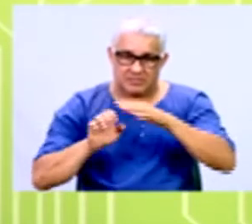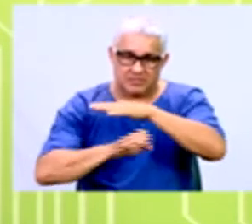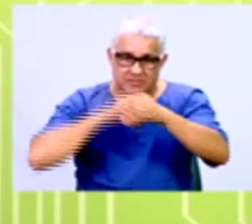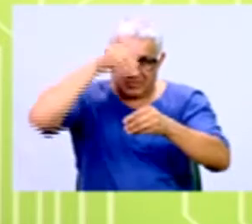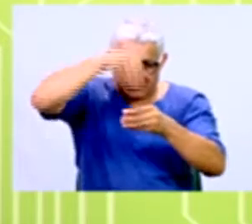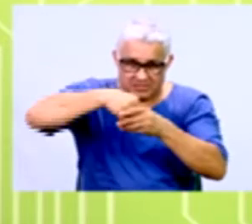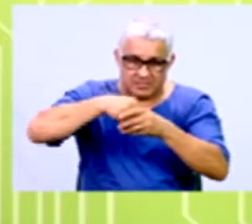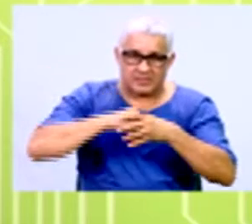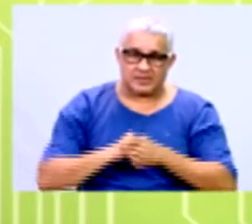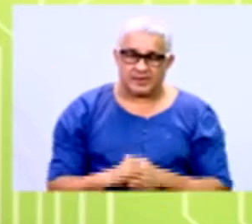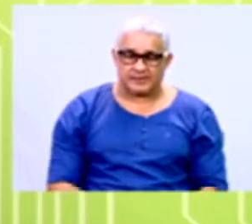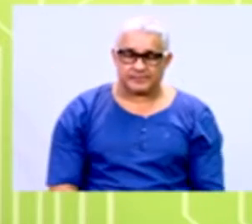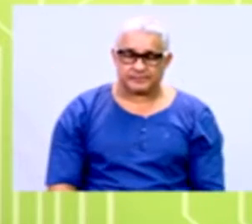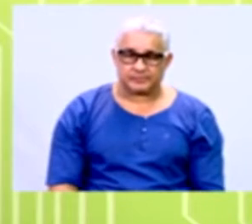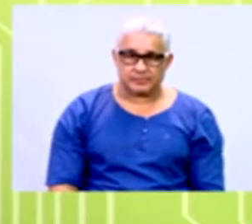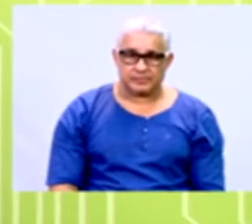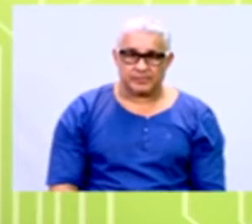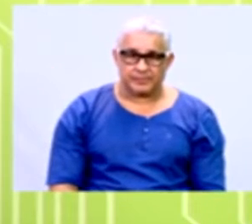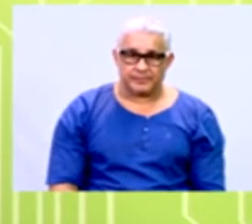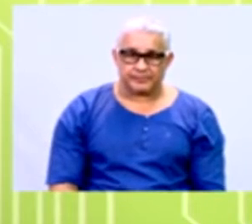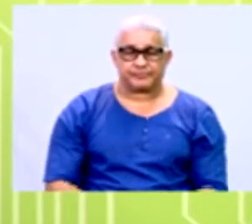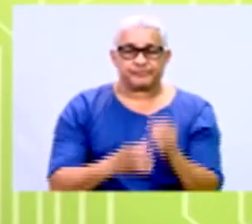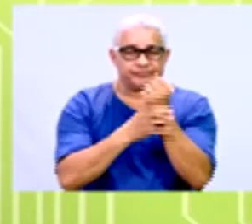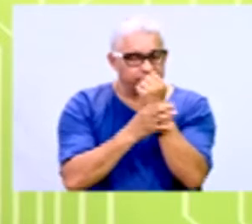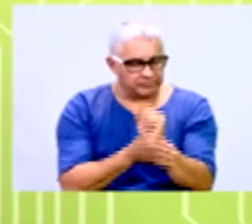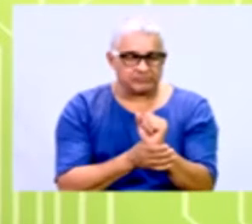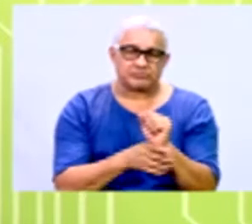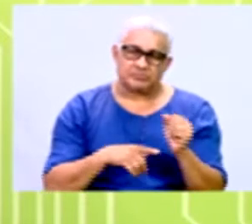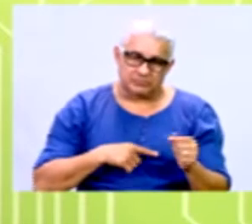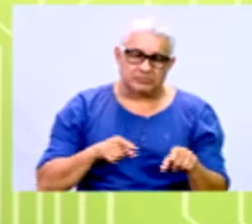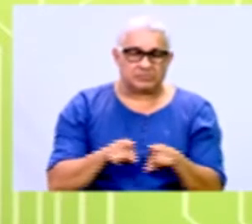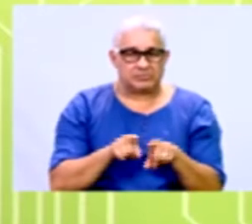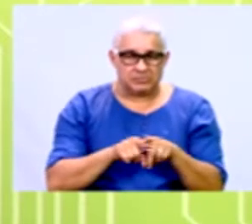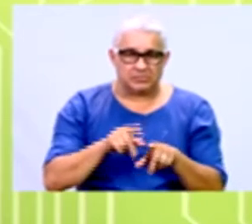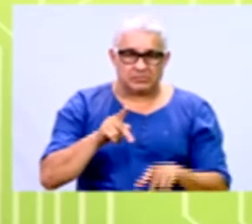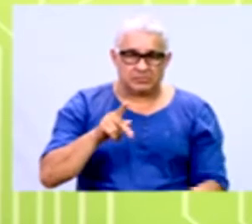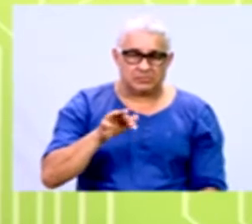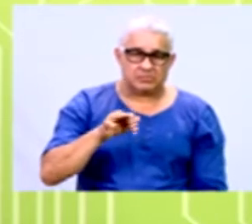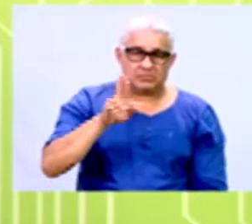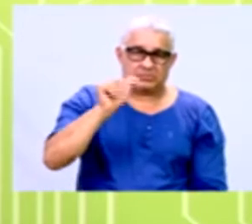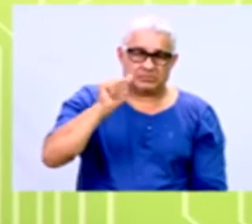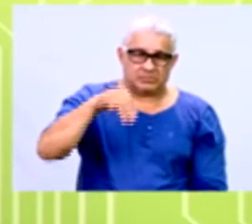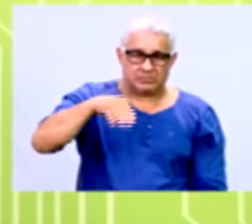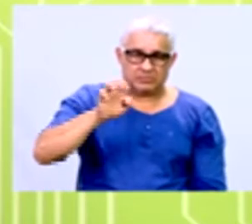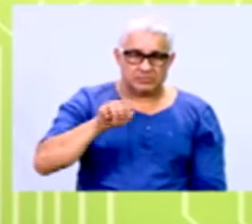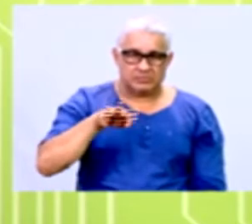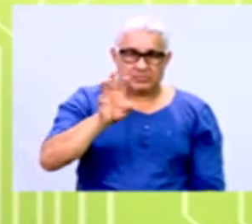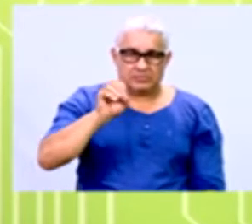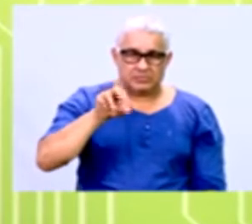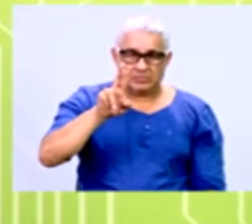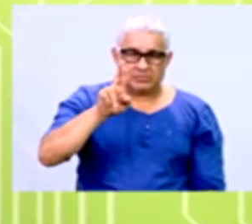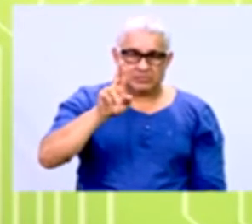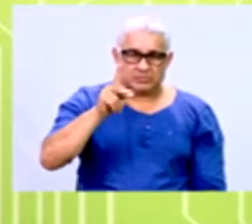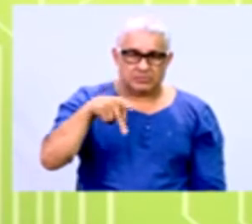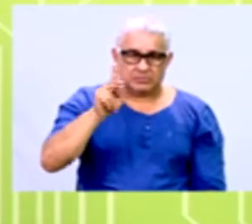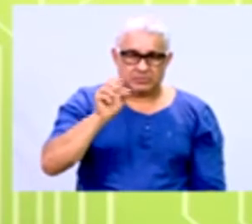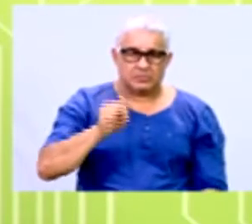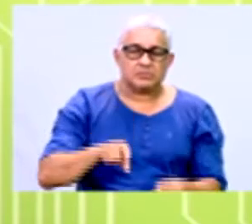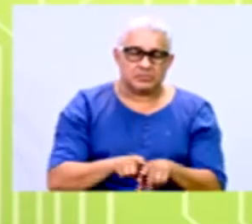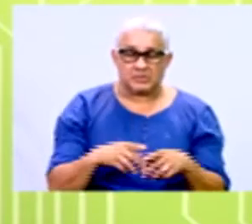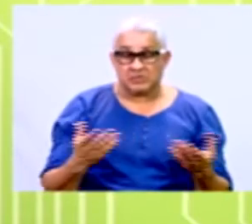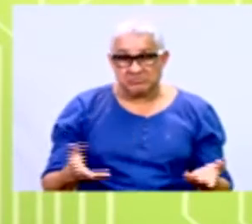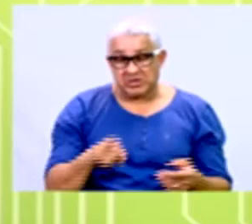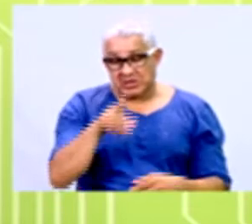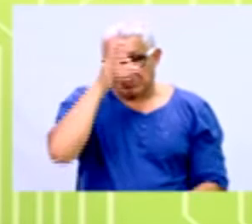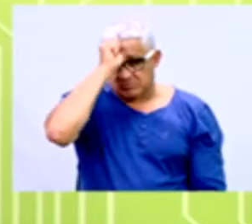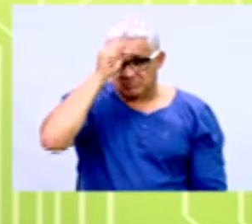Então, com essa questão da segurança, do uso dos frameworks, né, eles passaram a ficar um pouquinho mais seguros, né? Mas é aquilo, né? Para